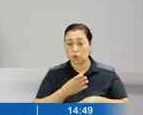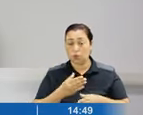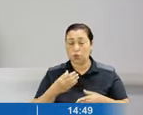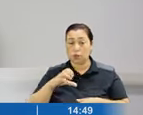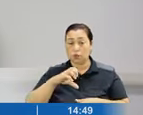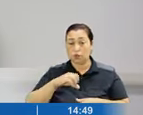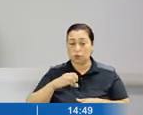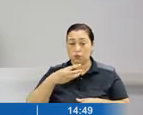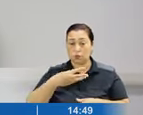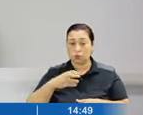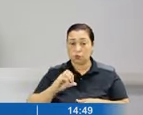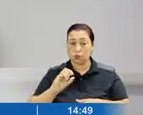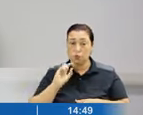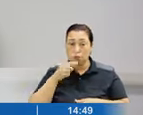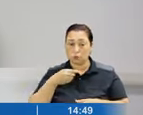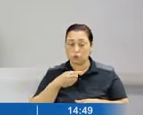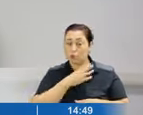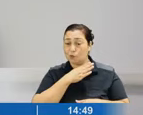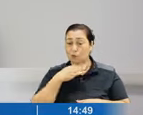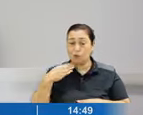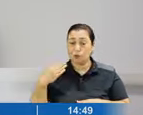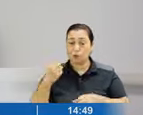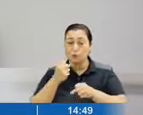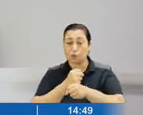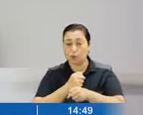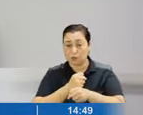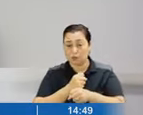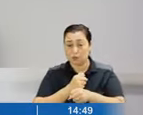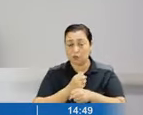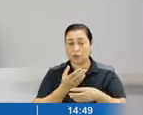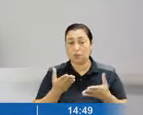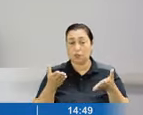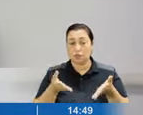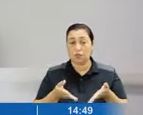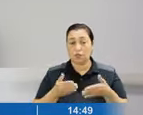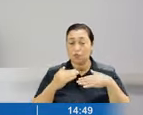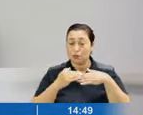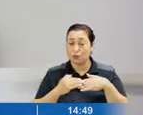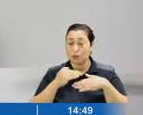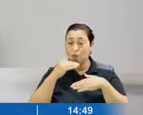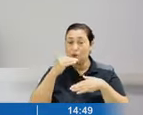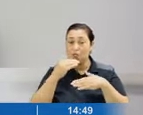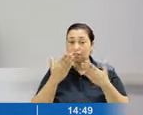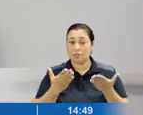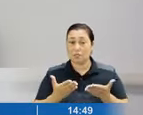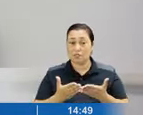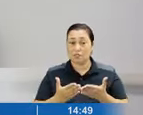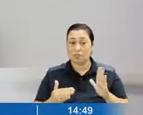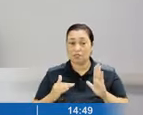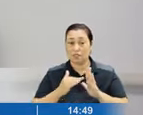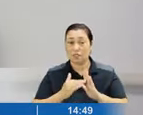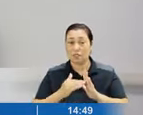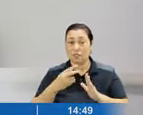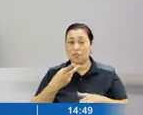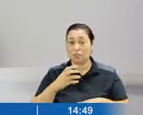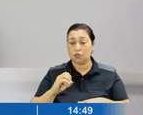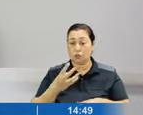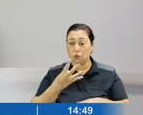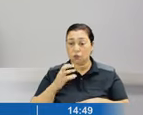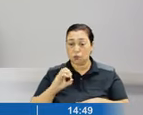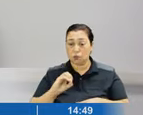torno de 930.000 mortes por ano. Né? Agora, isso vai aumentar. A expectativa é que até